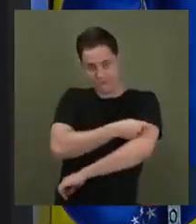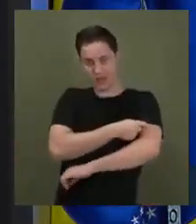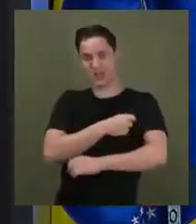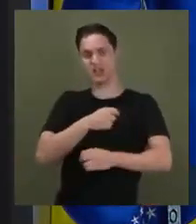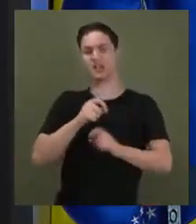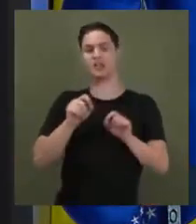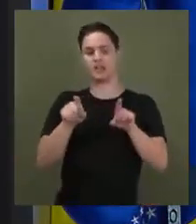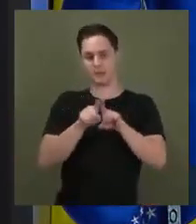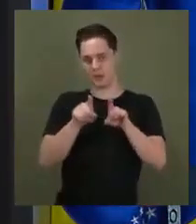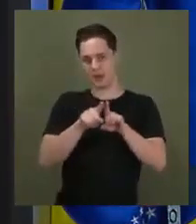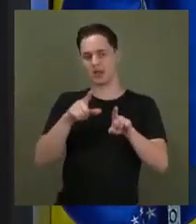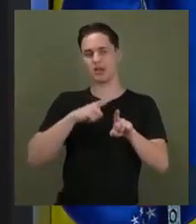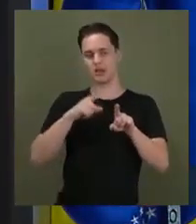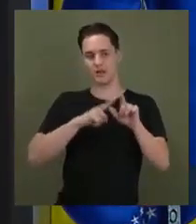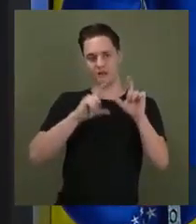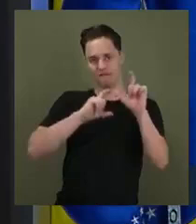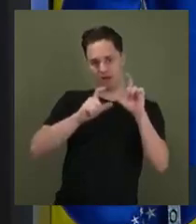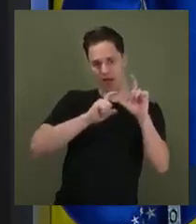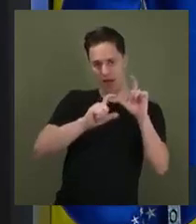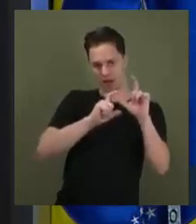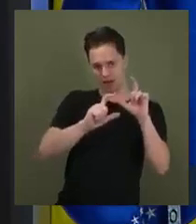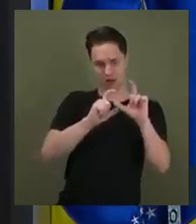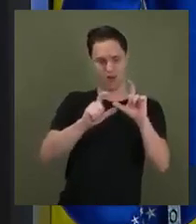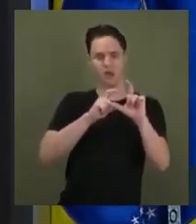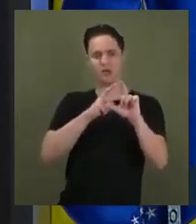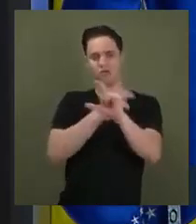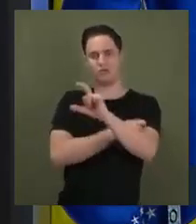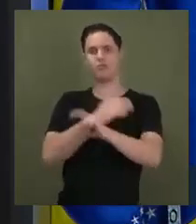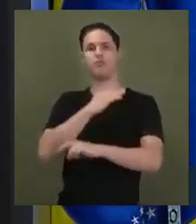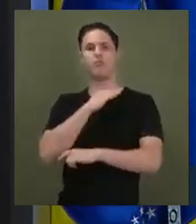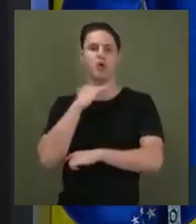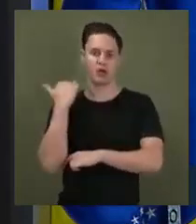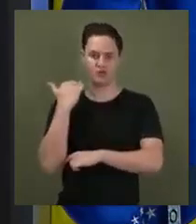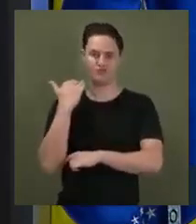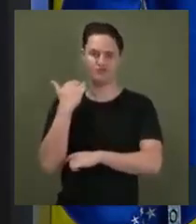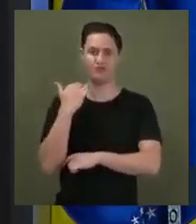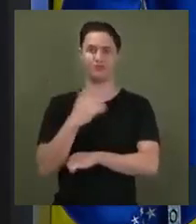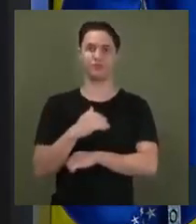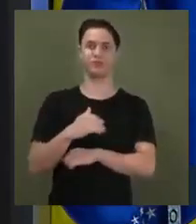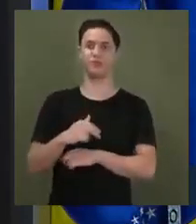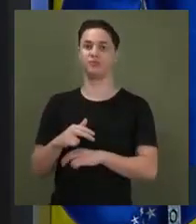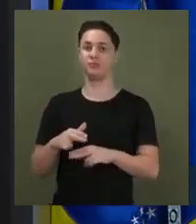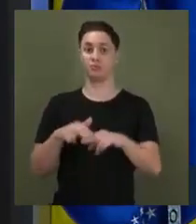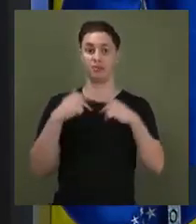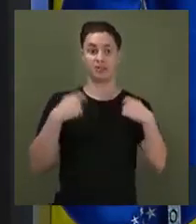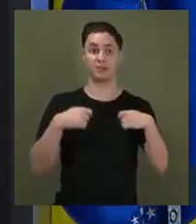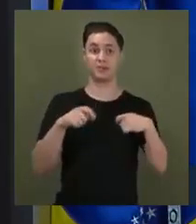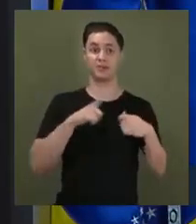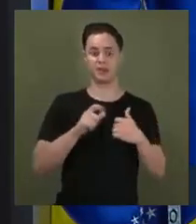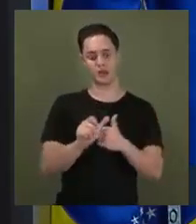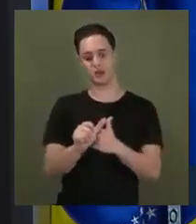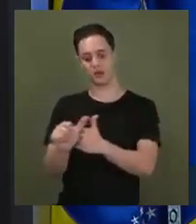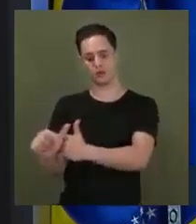56 dias após a inoculação. De infarto, 24 anos, masculino. Por isso que tem que ter esse acompanhamento